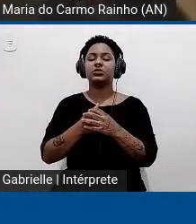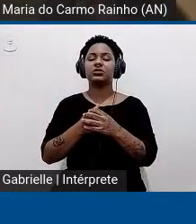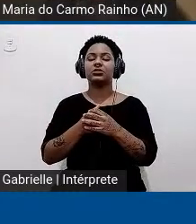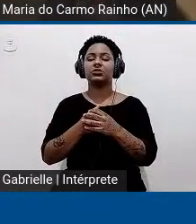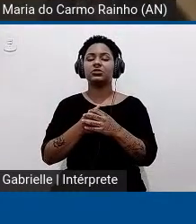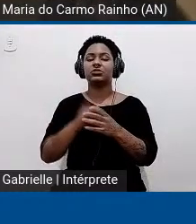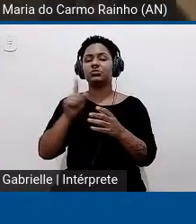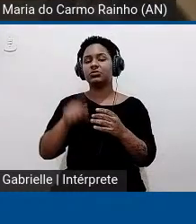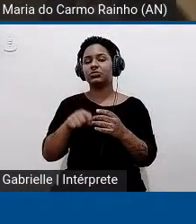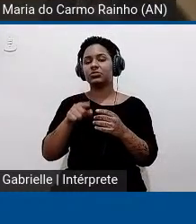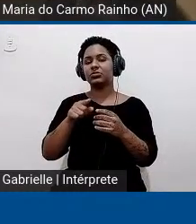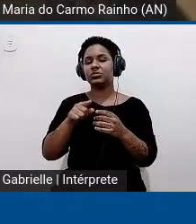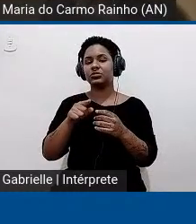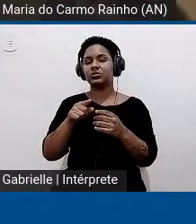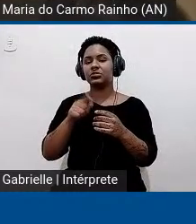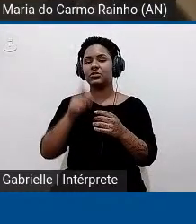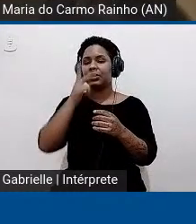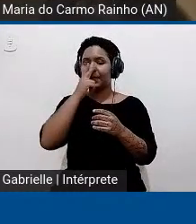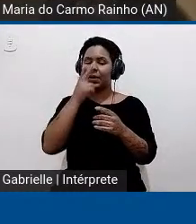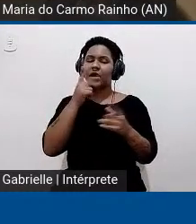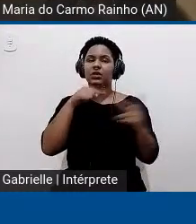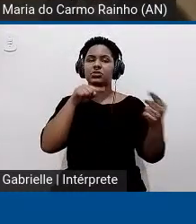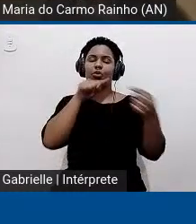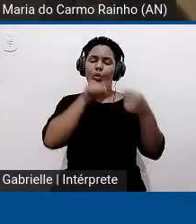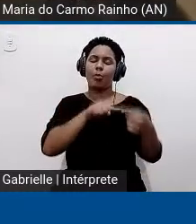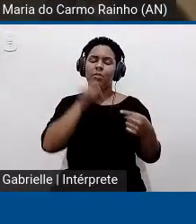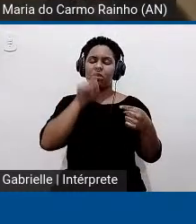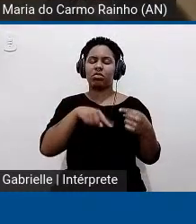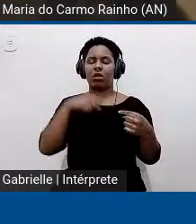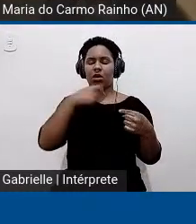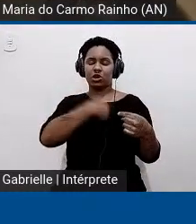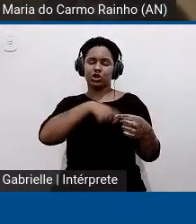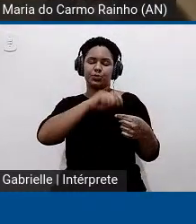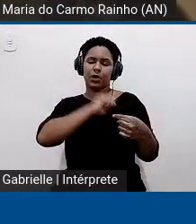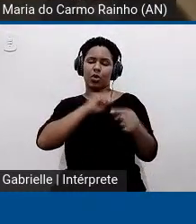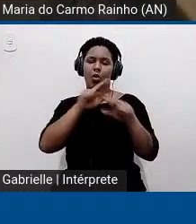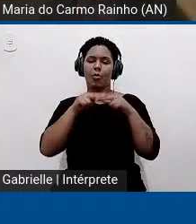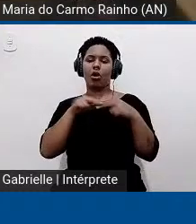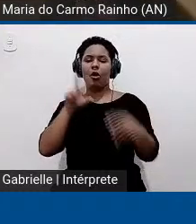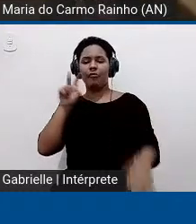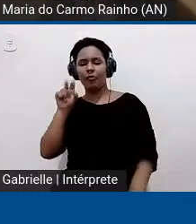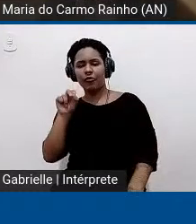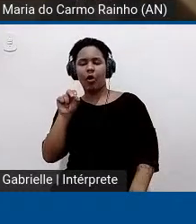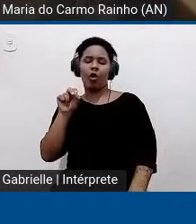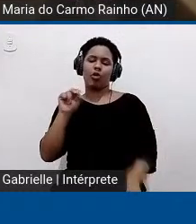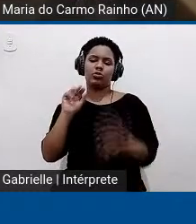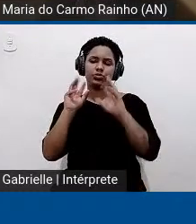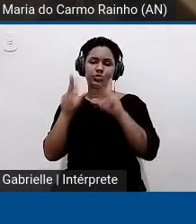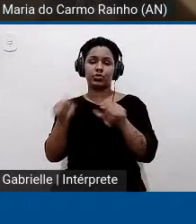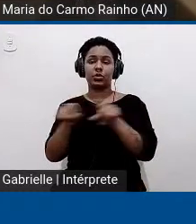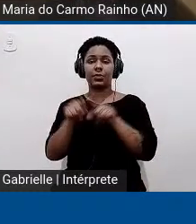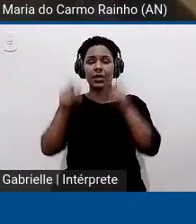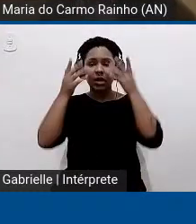um tipo meio hispânico, né? Porque meus avós eram espanhóis, cabelos pretos, mas já